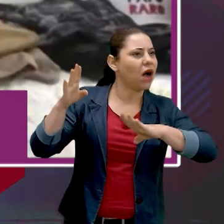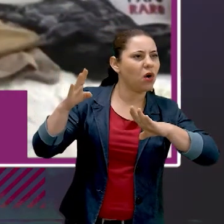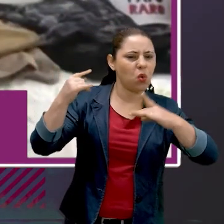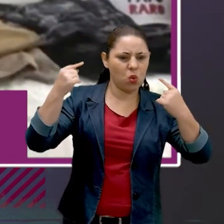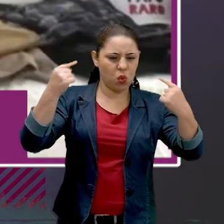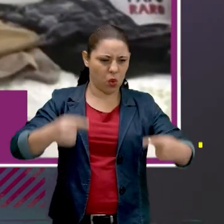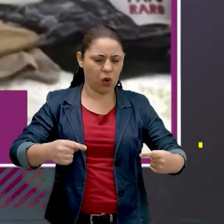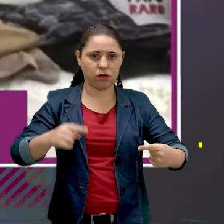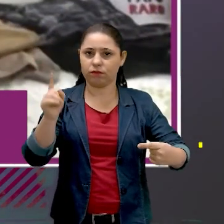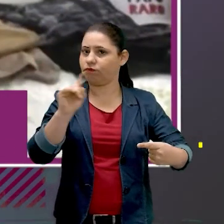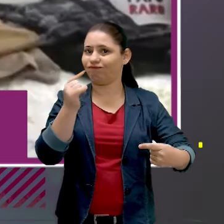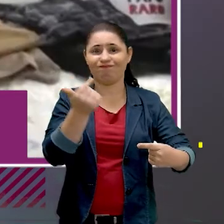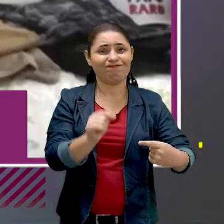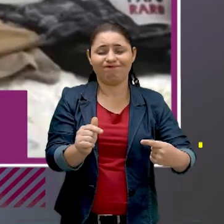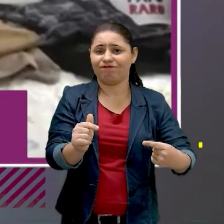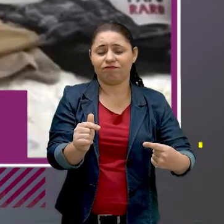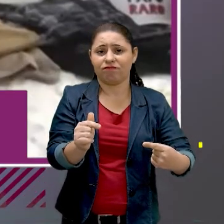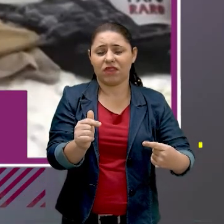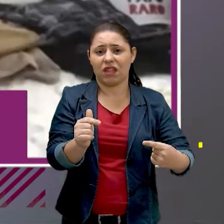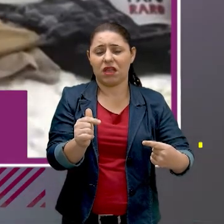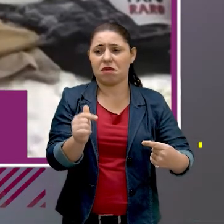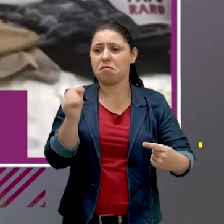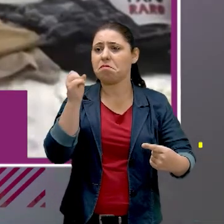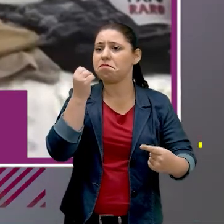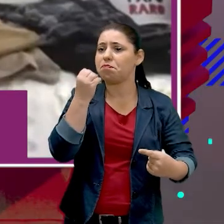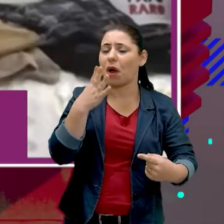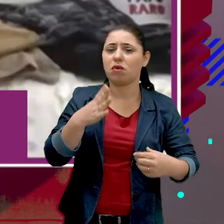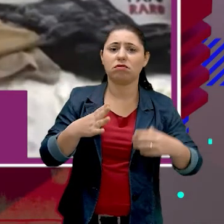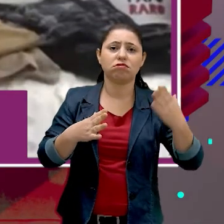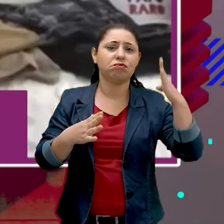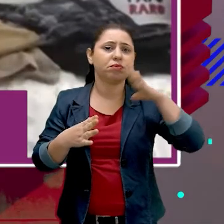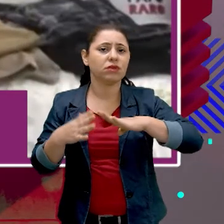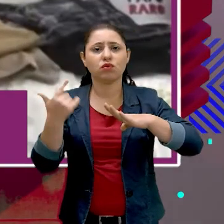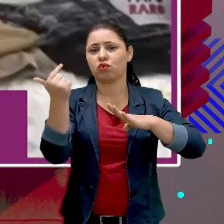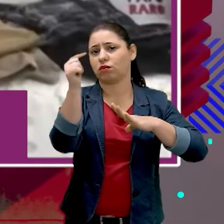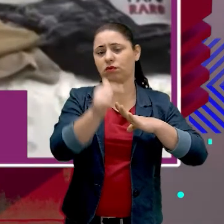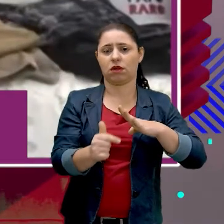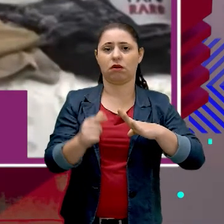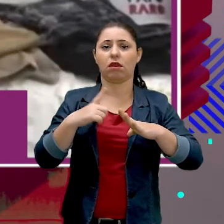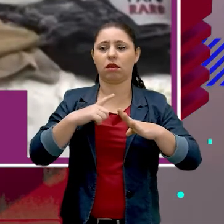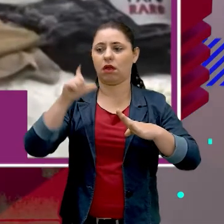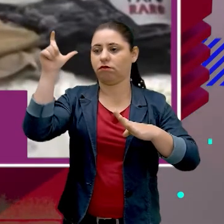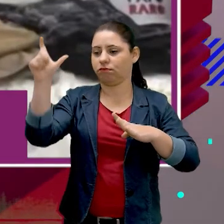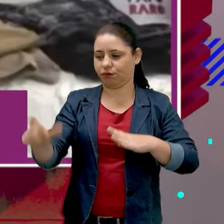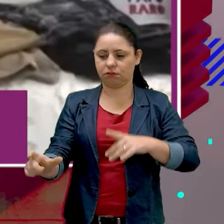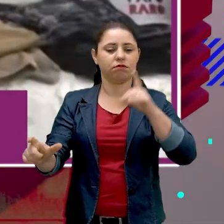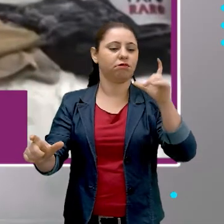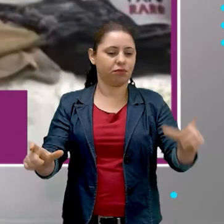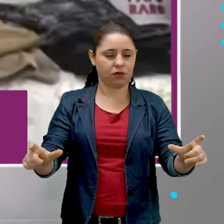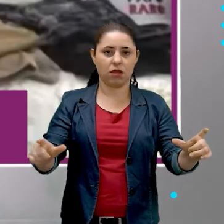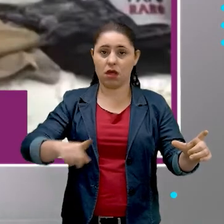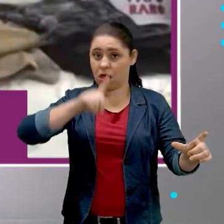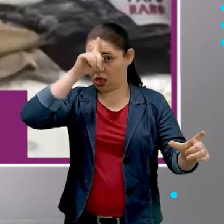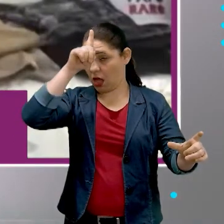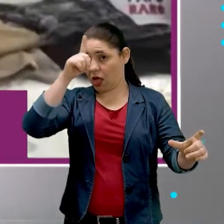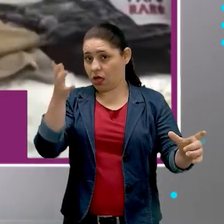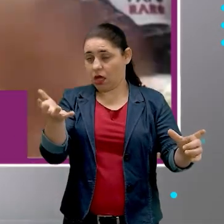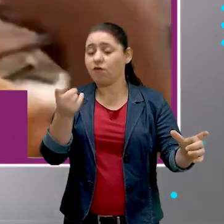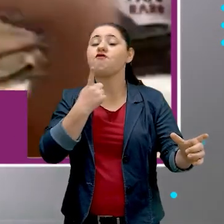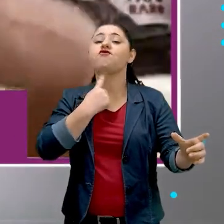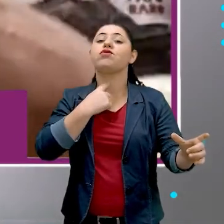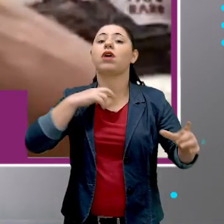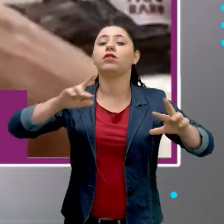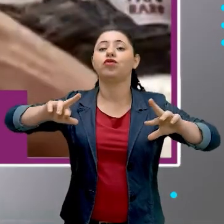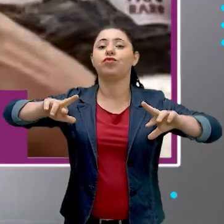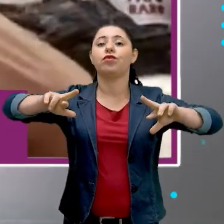Não existe isso. Em uma guerra não há bem e mal. Nessa situação não há bem e mal. Existem lados com interesses opostos